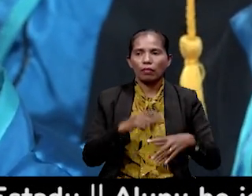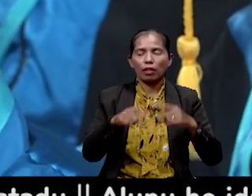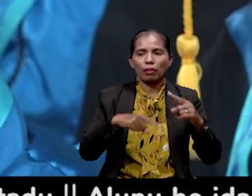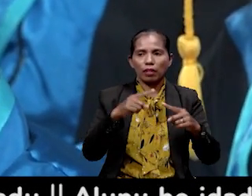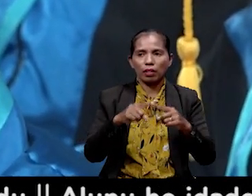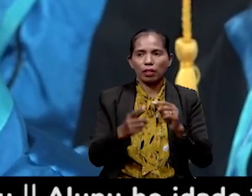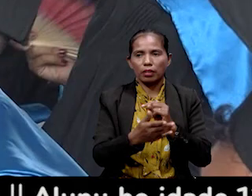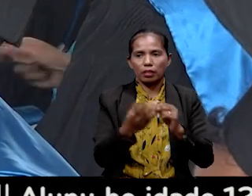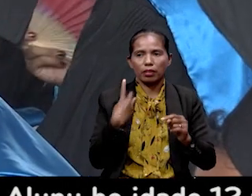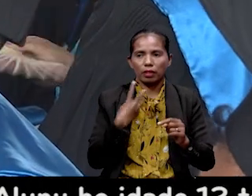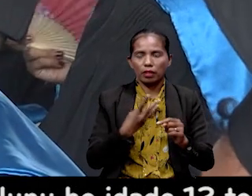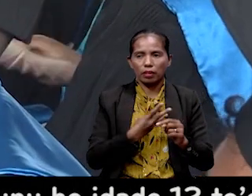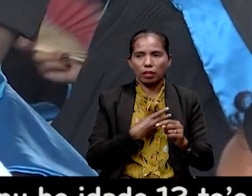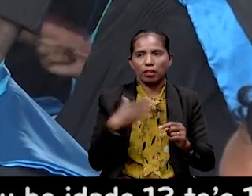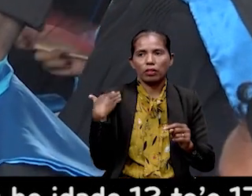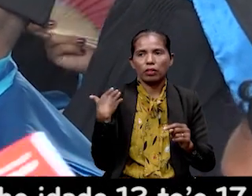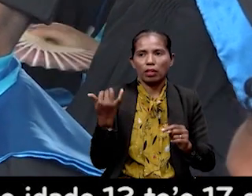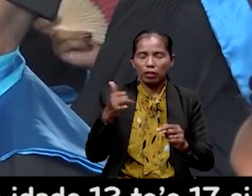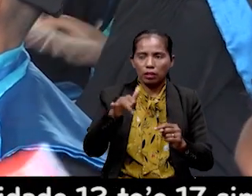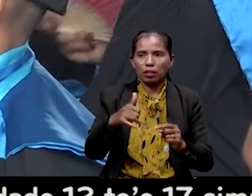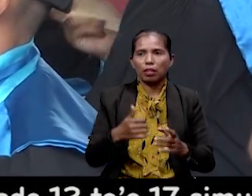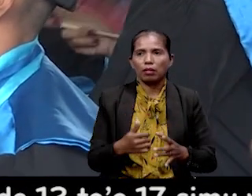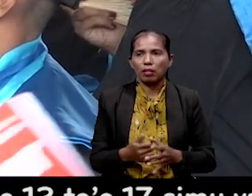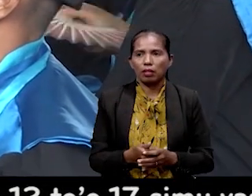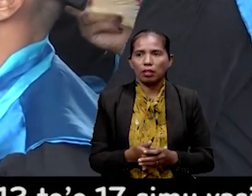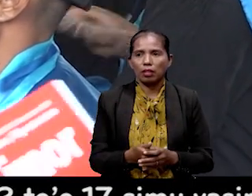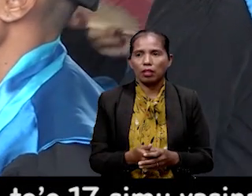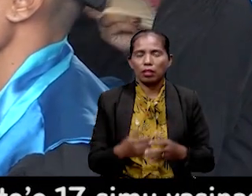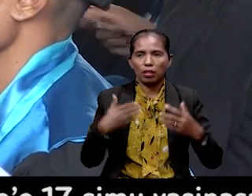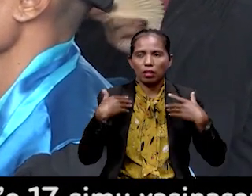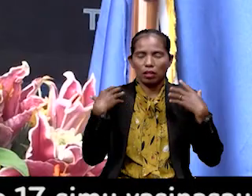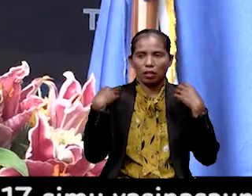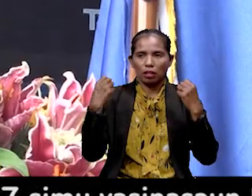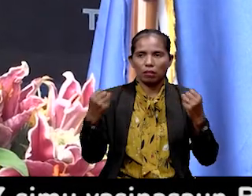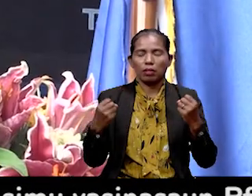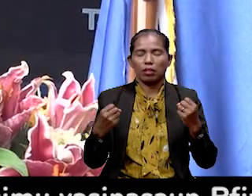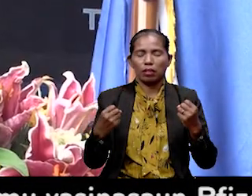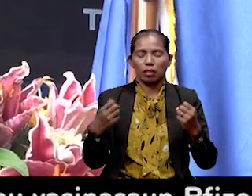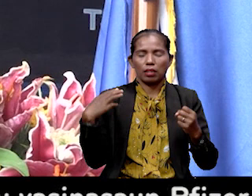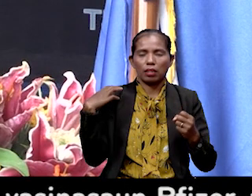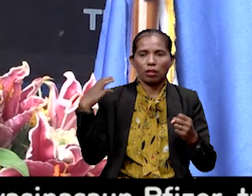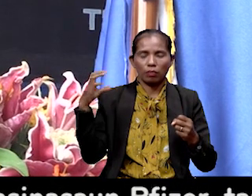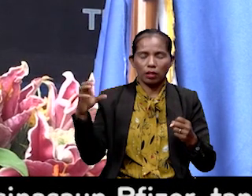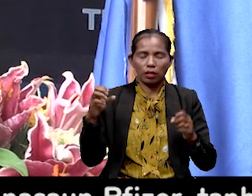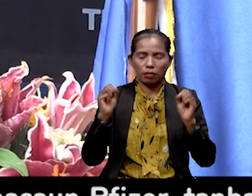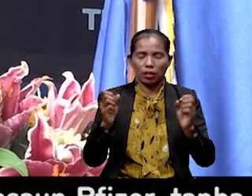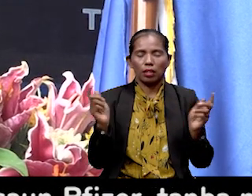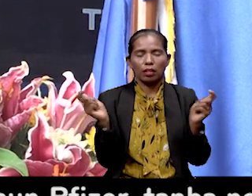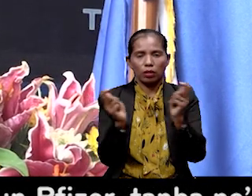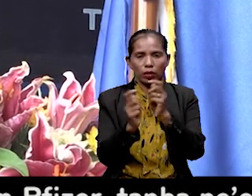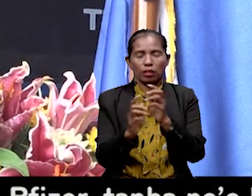eu tenho que fazer o Sira. E agora que vim, Na competência, a Macaíta Bela transforma